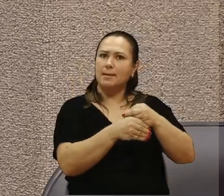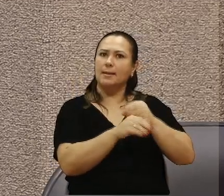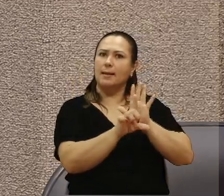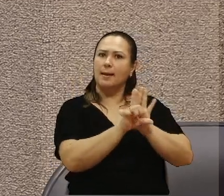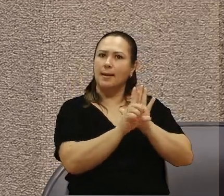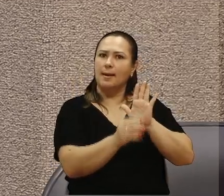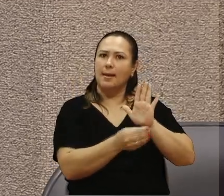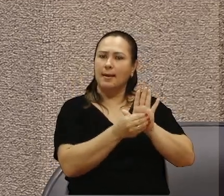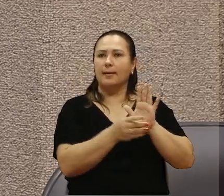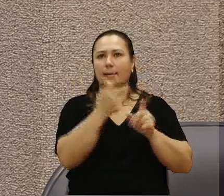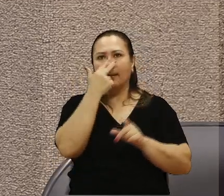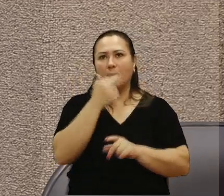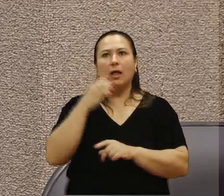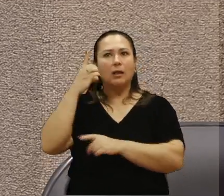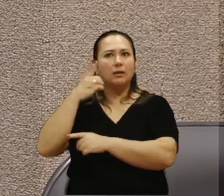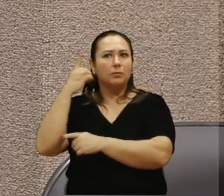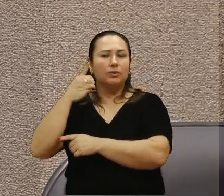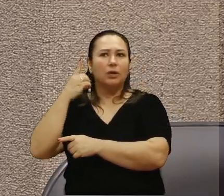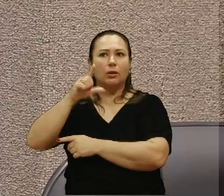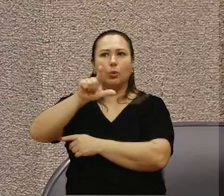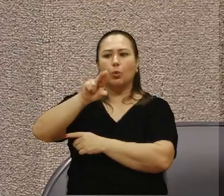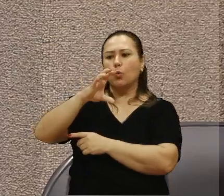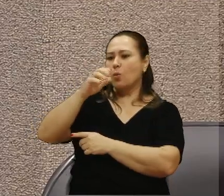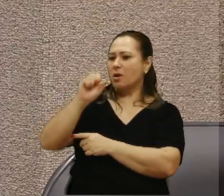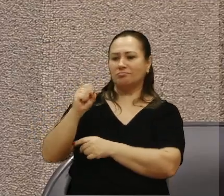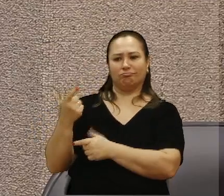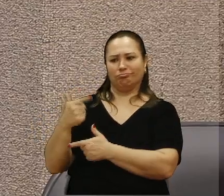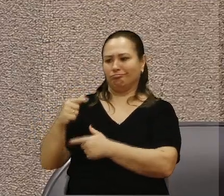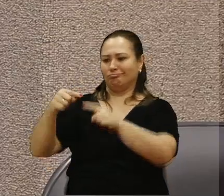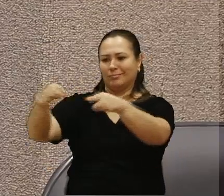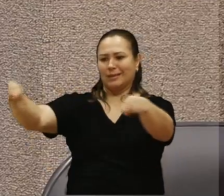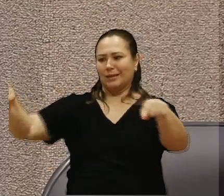do deputado Lucas Redecker lá, não sairia a quadra.